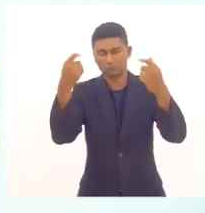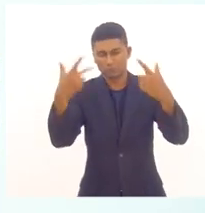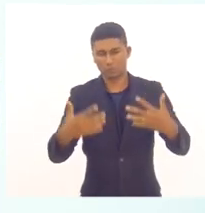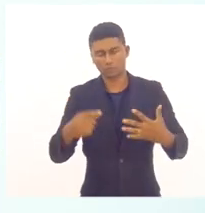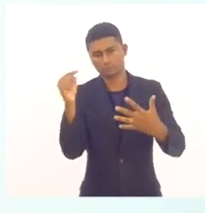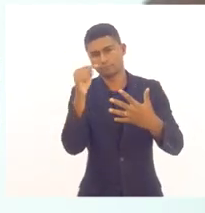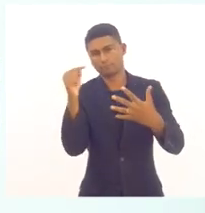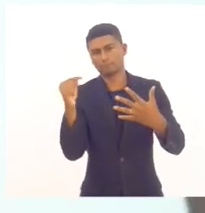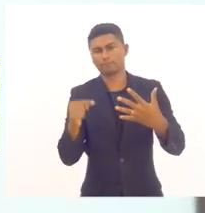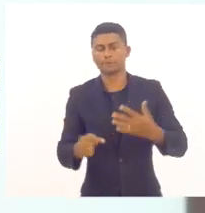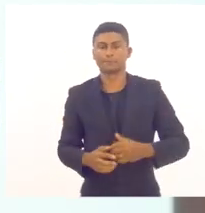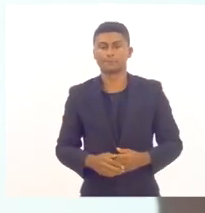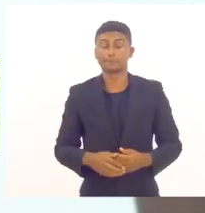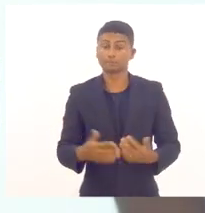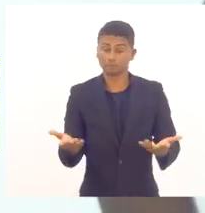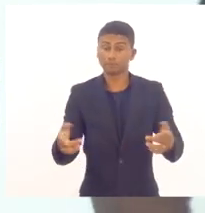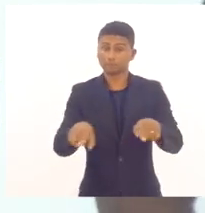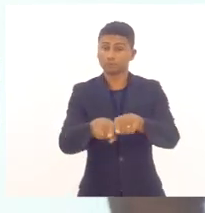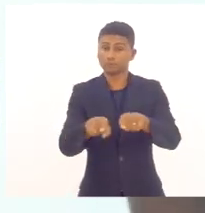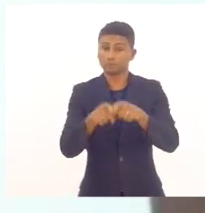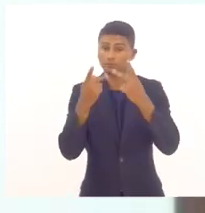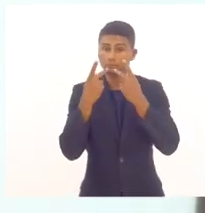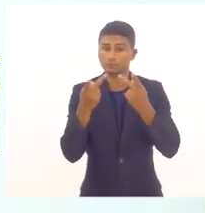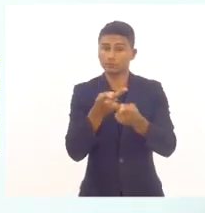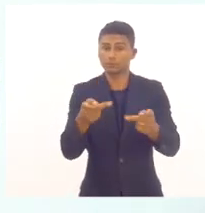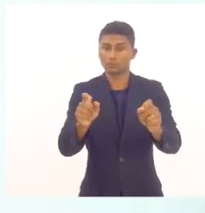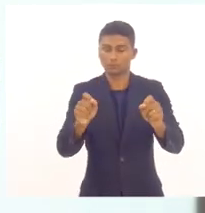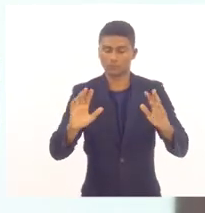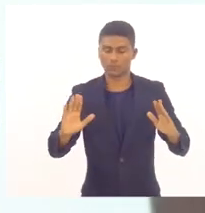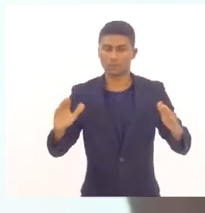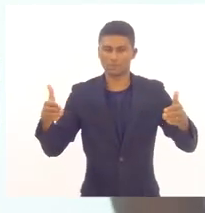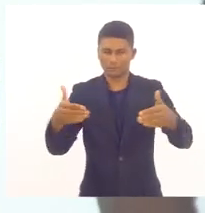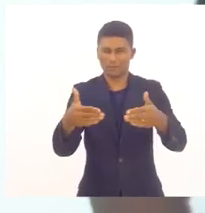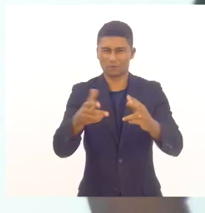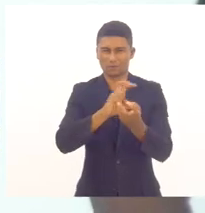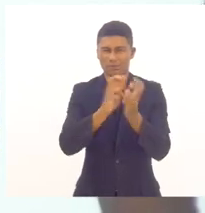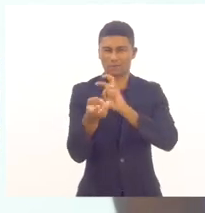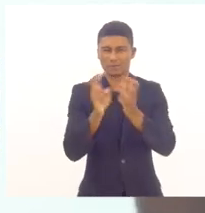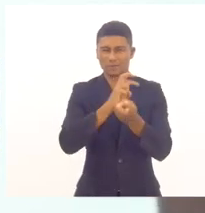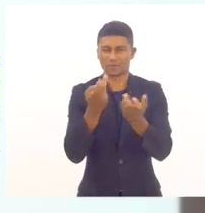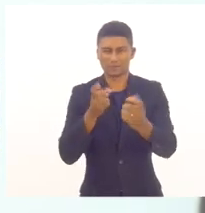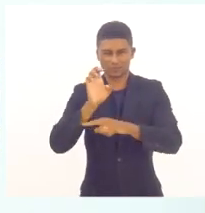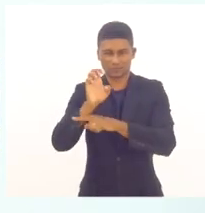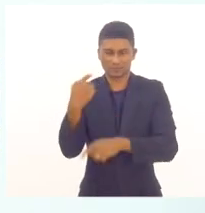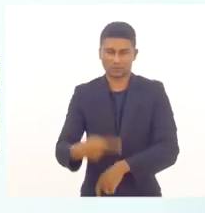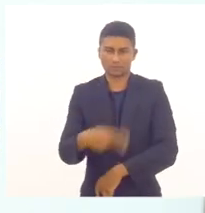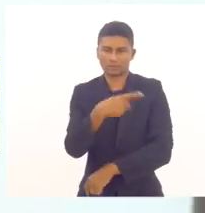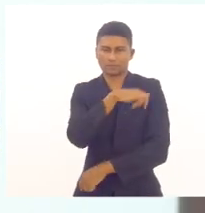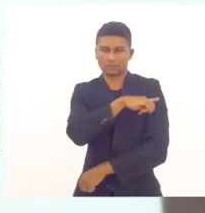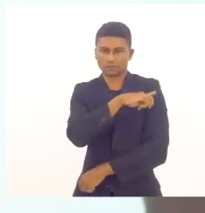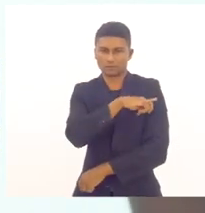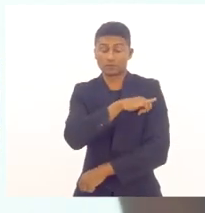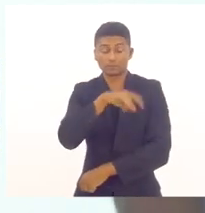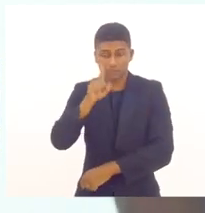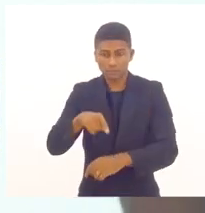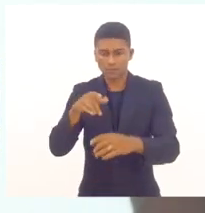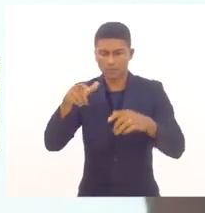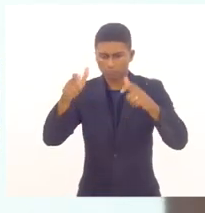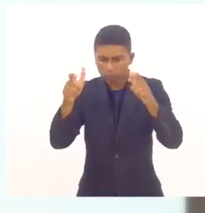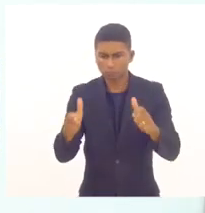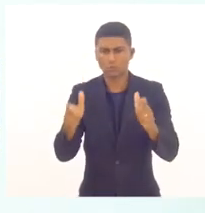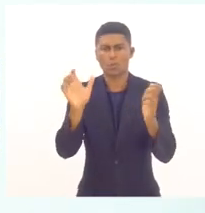e dizer publicamente que o Fórum Estadual de Capoeira do Rio de Janeiro é um espaço coletivo